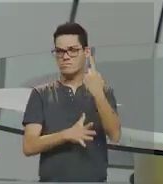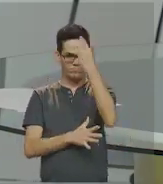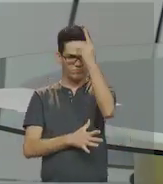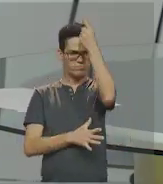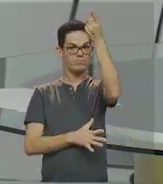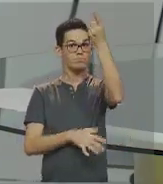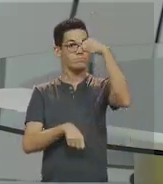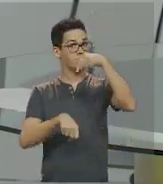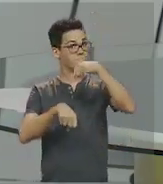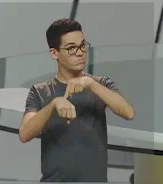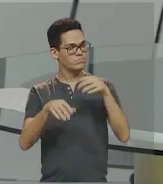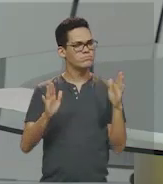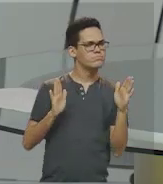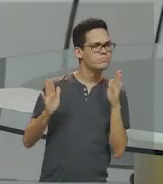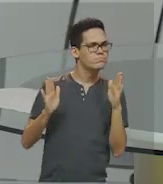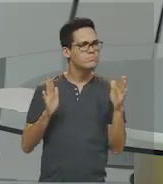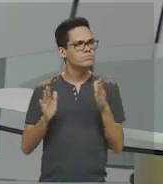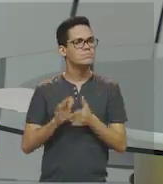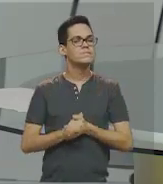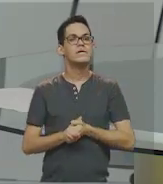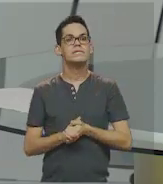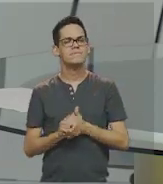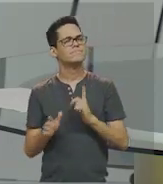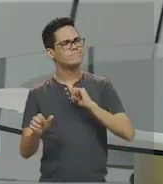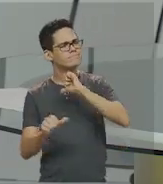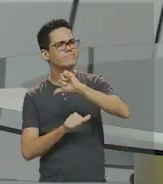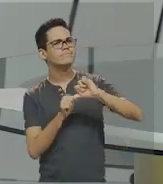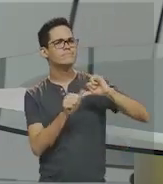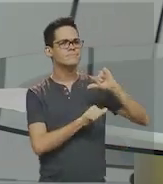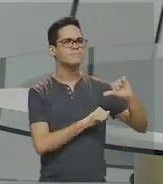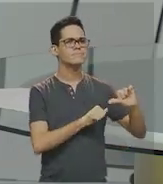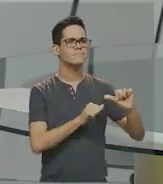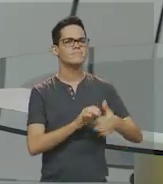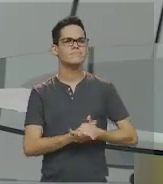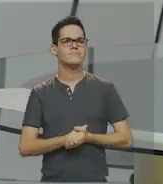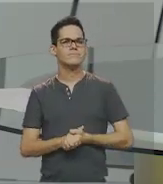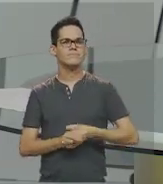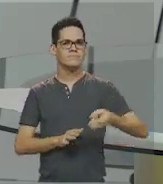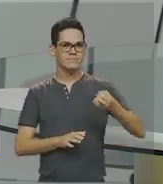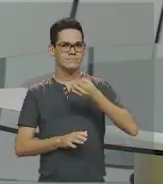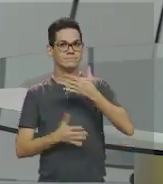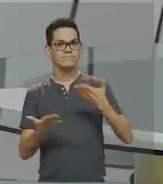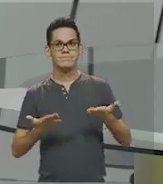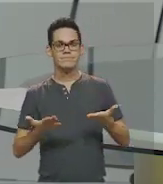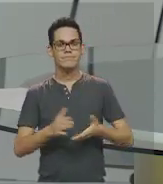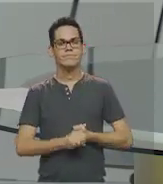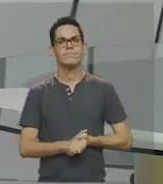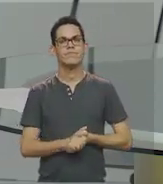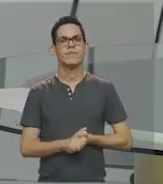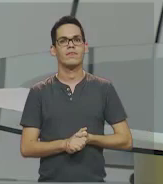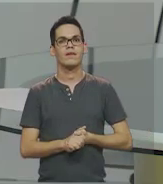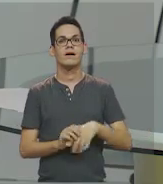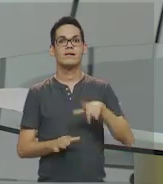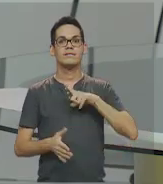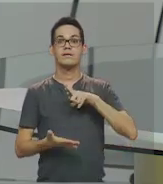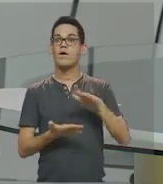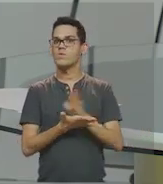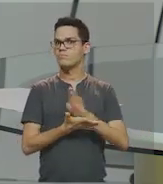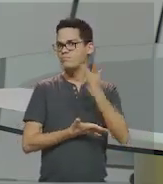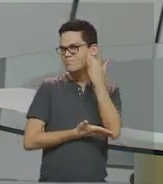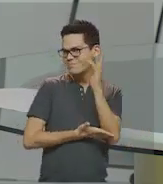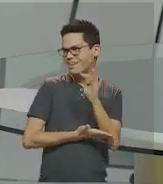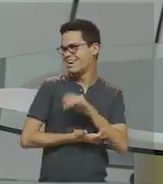de um momento e tal. E é lógico que elas sofrem muitas mudanças. E aí na atualidade, existem umas danças muito estranhas,